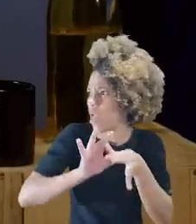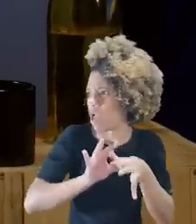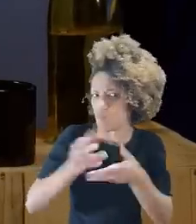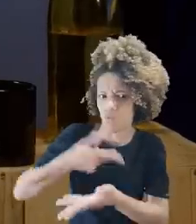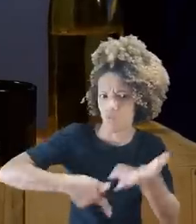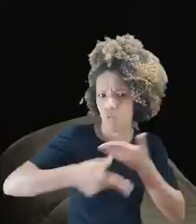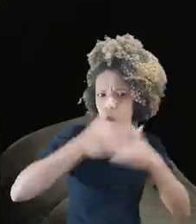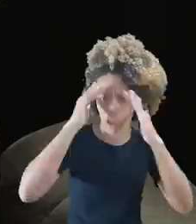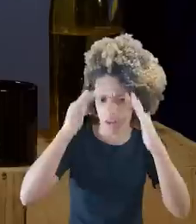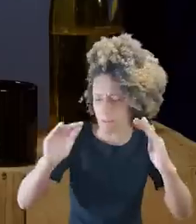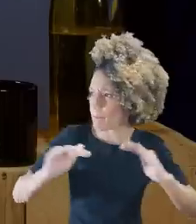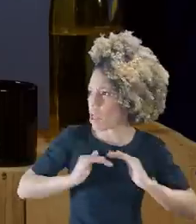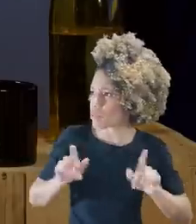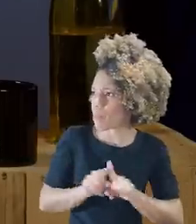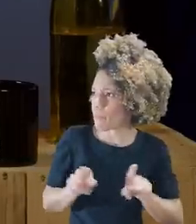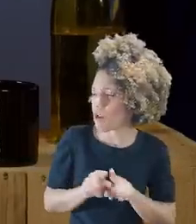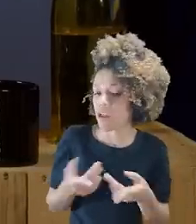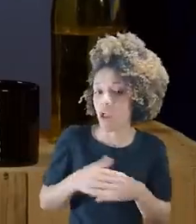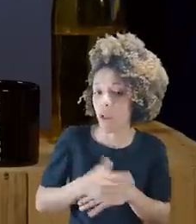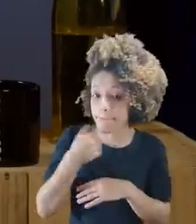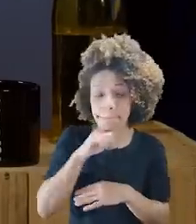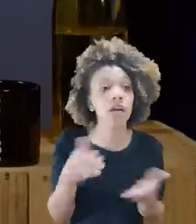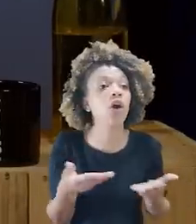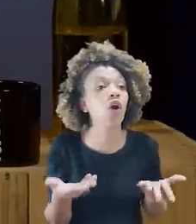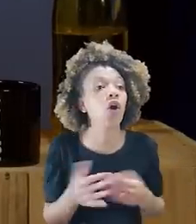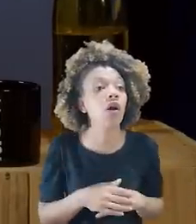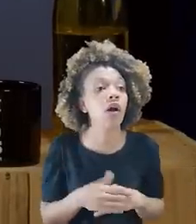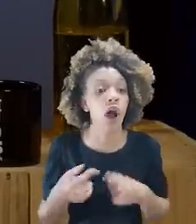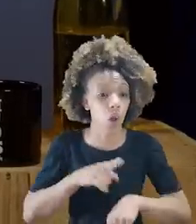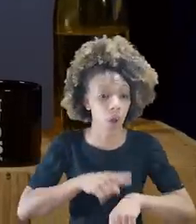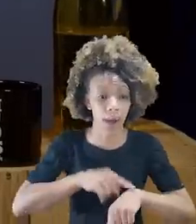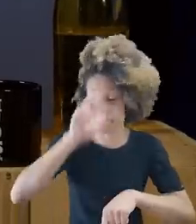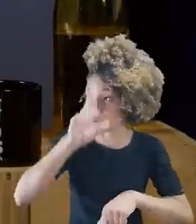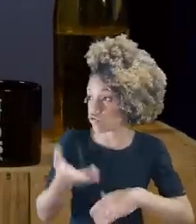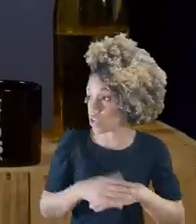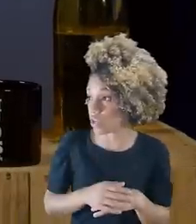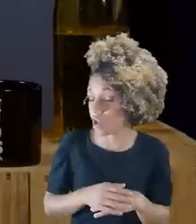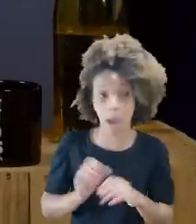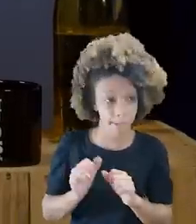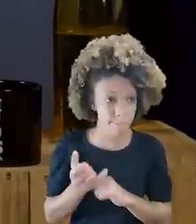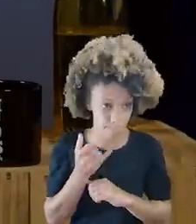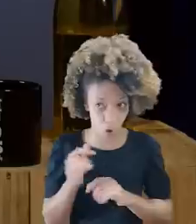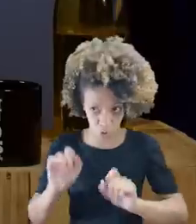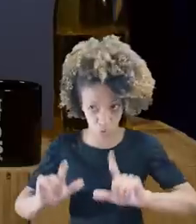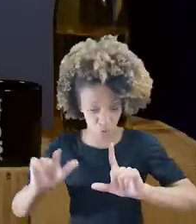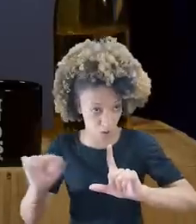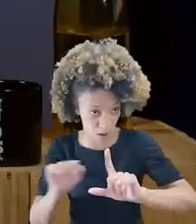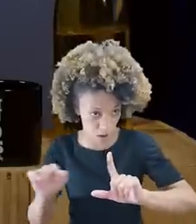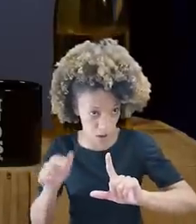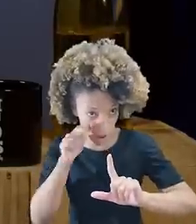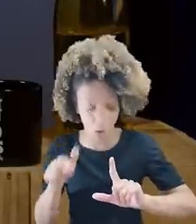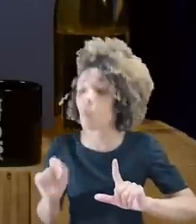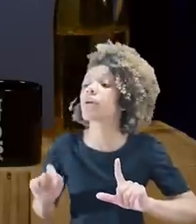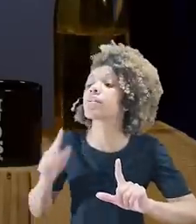ver filho Uhum aí Ah mãe quero ver futebol no YouTube e os o Pelé vai lá vamos da vida do